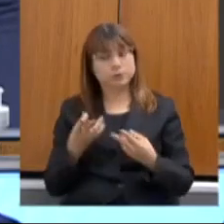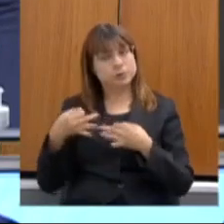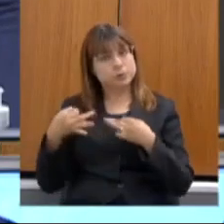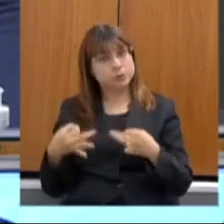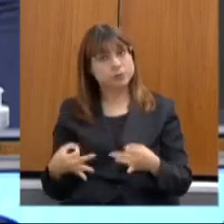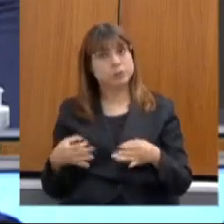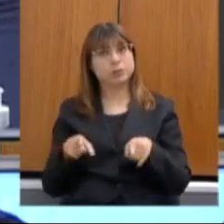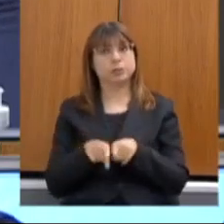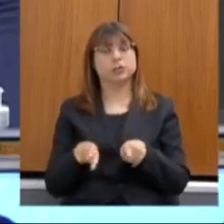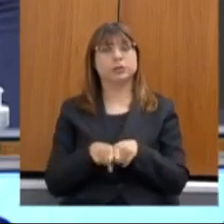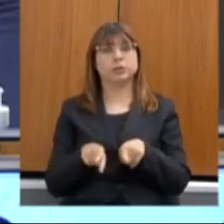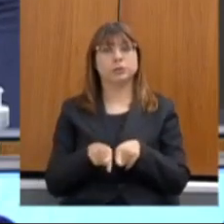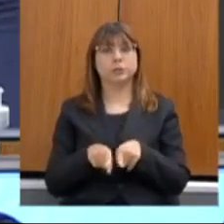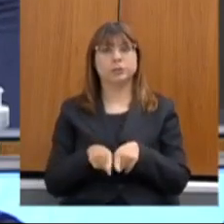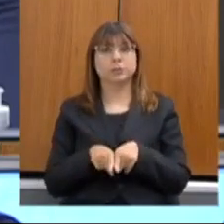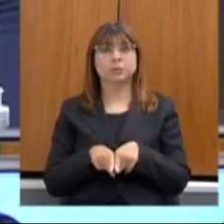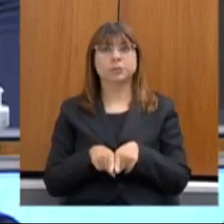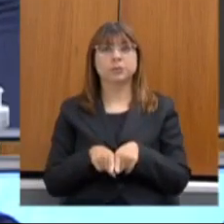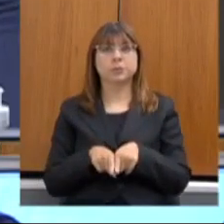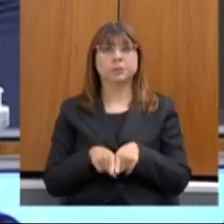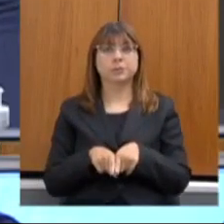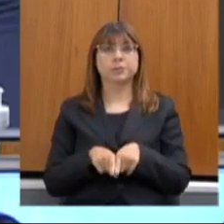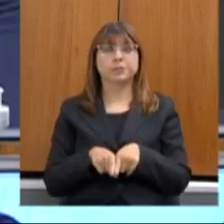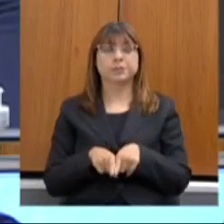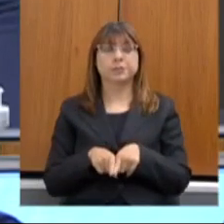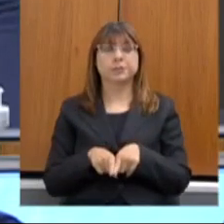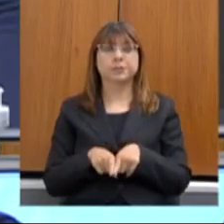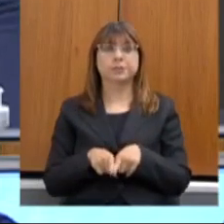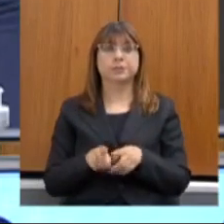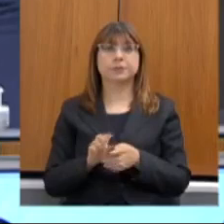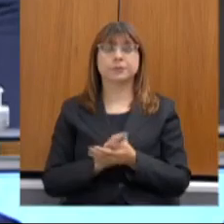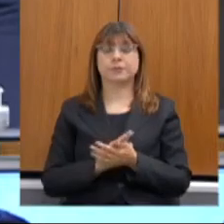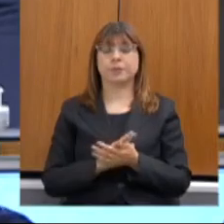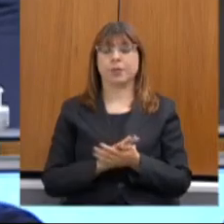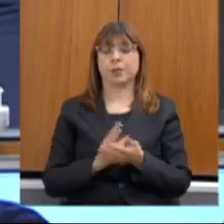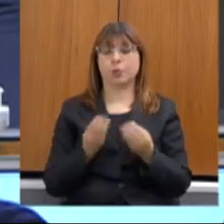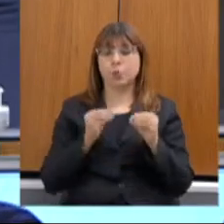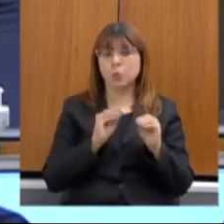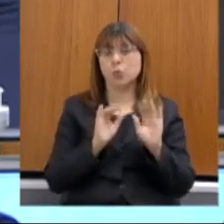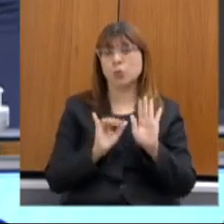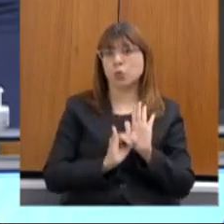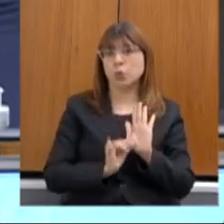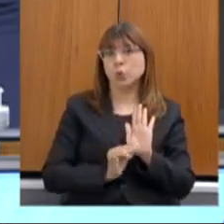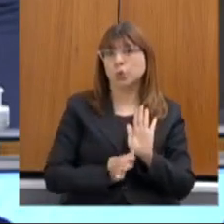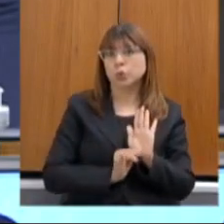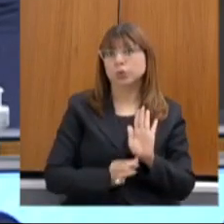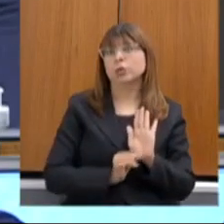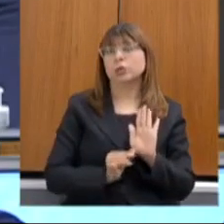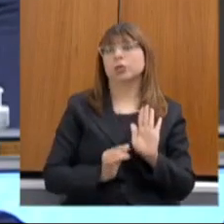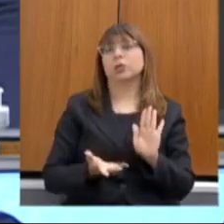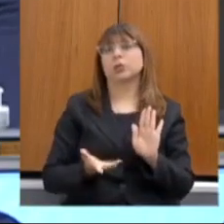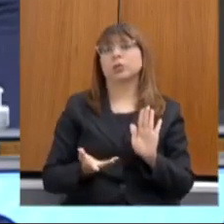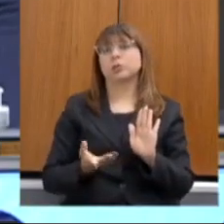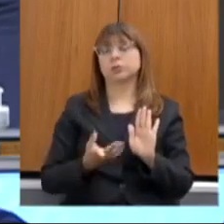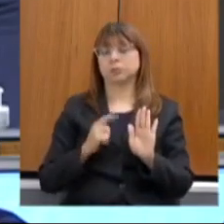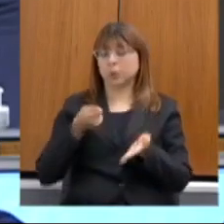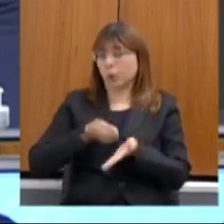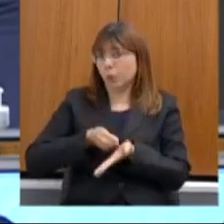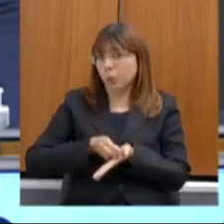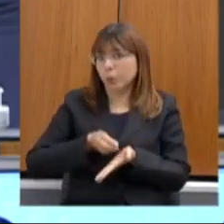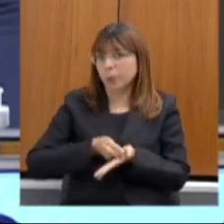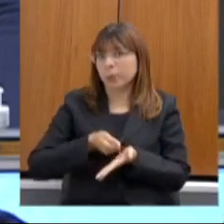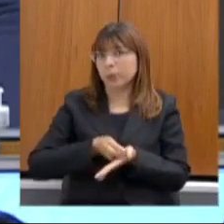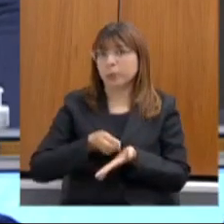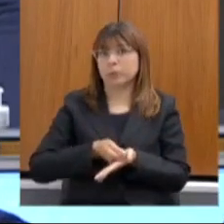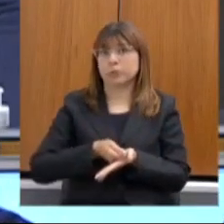certa e colocando É nos editais colocando nos acordos é obrigação